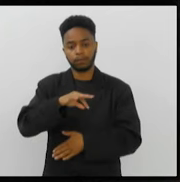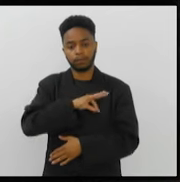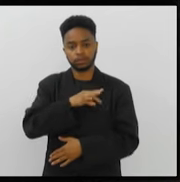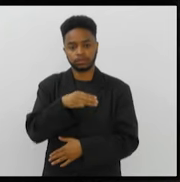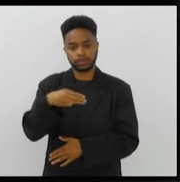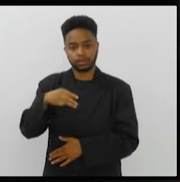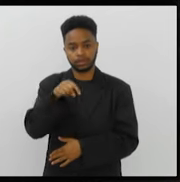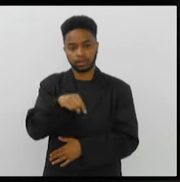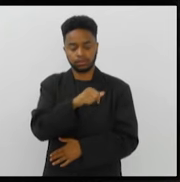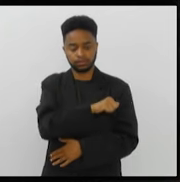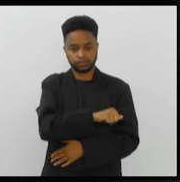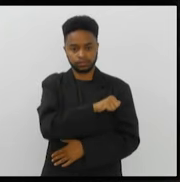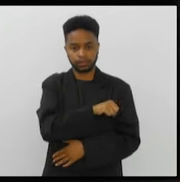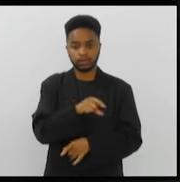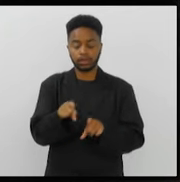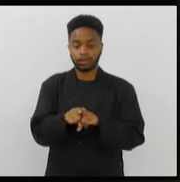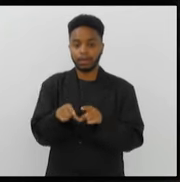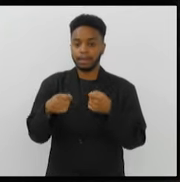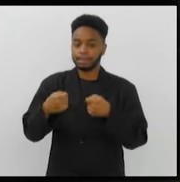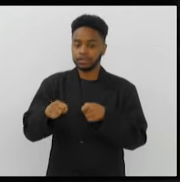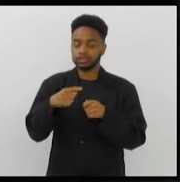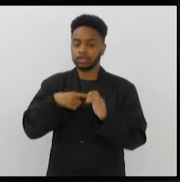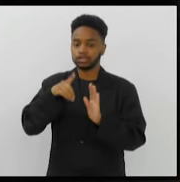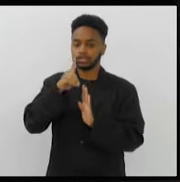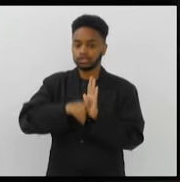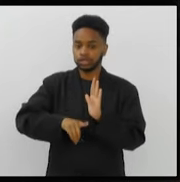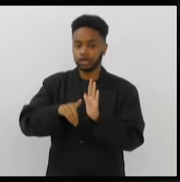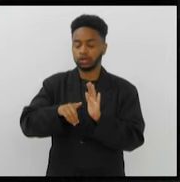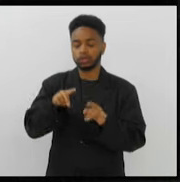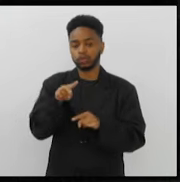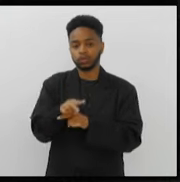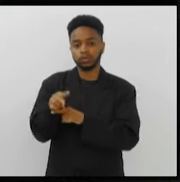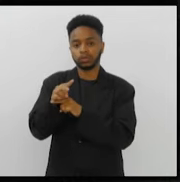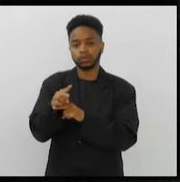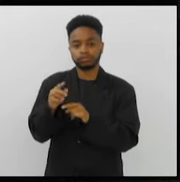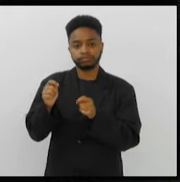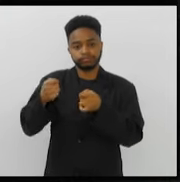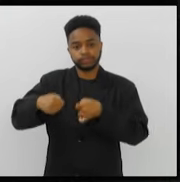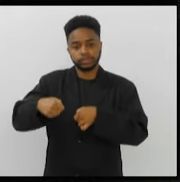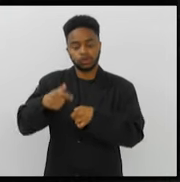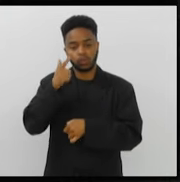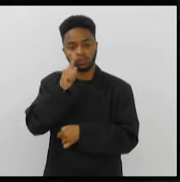Estado do Rio de Janeiro, que deve ter o seu direito resguardado de trabalhar.